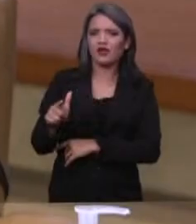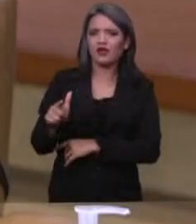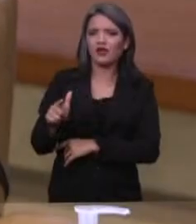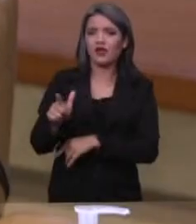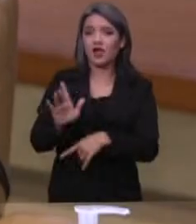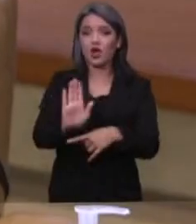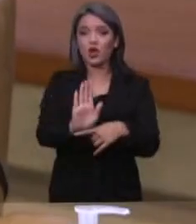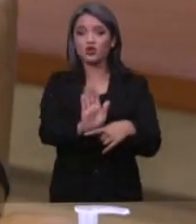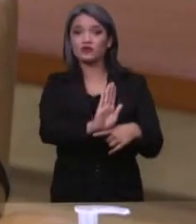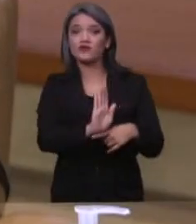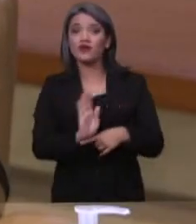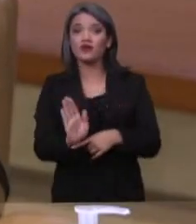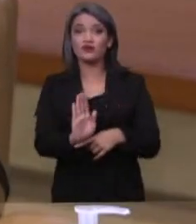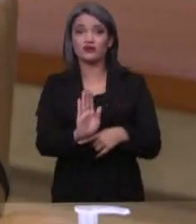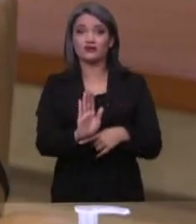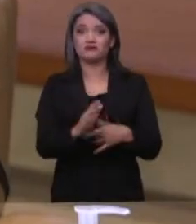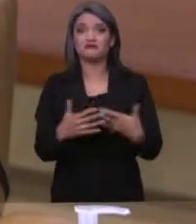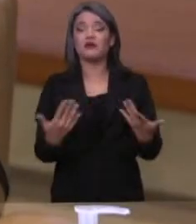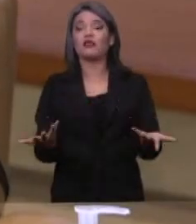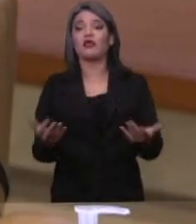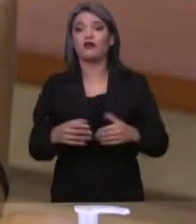os vídeos correspondentes.